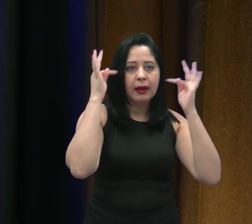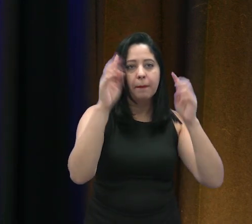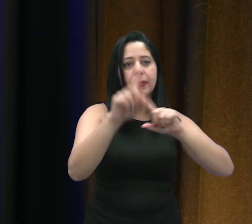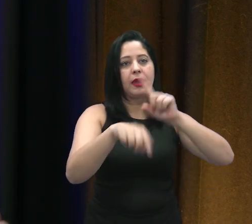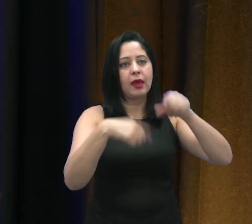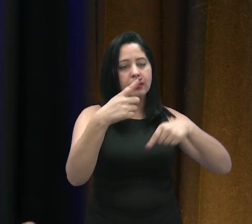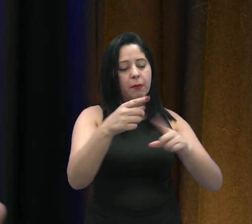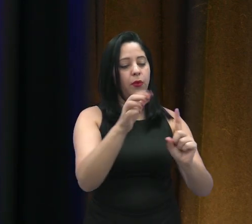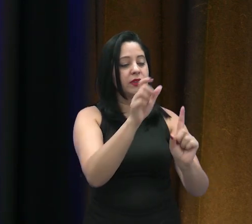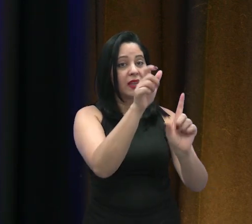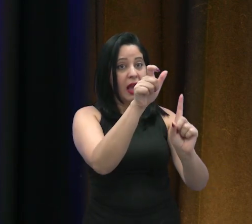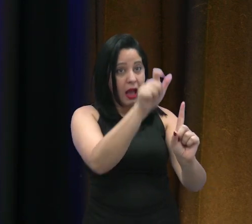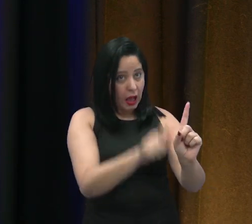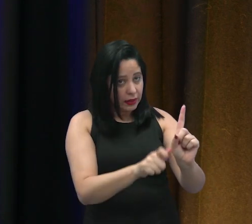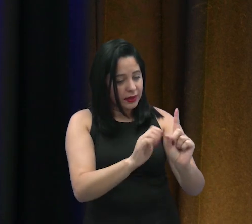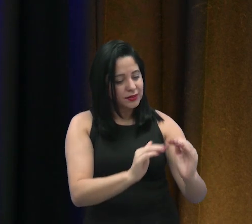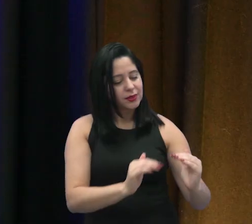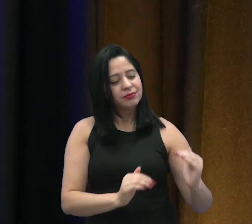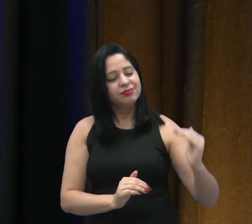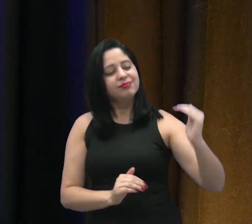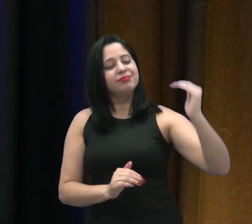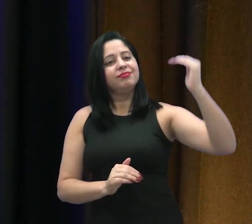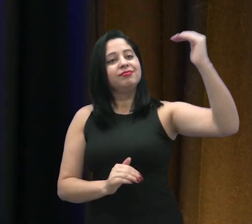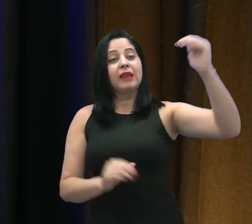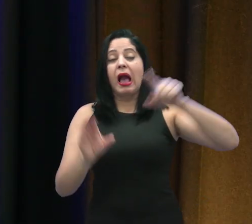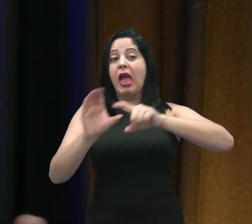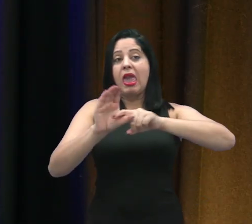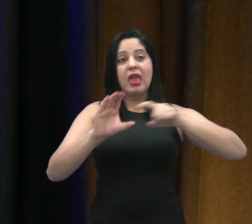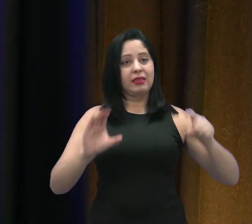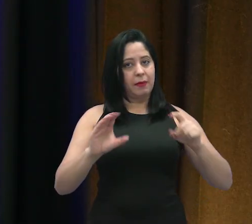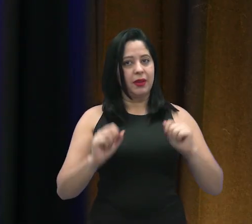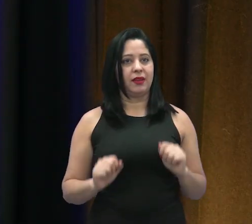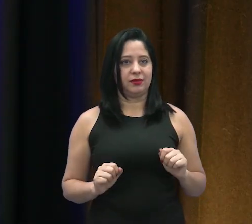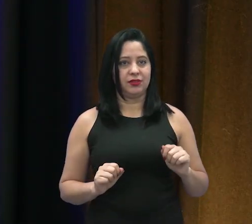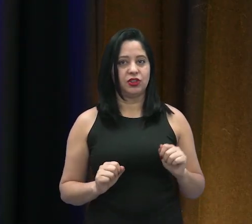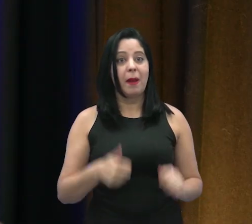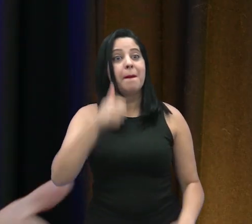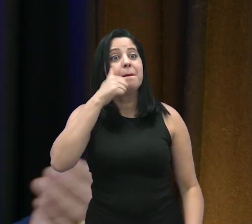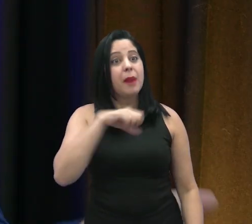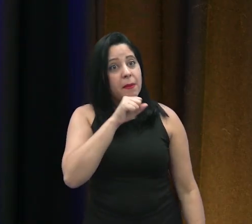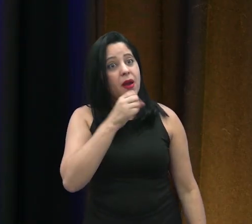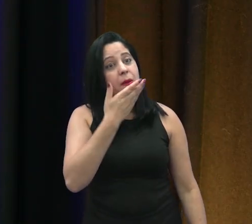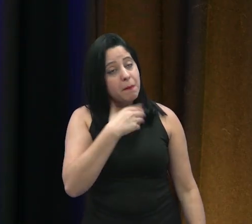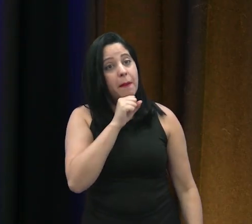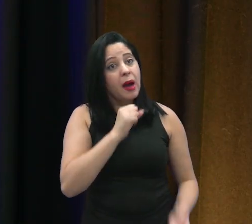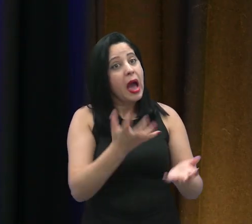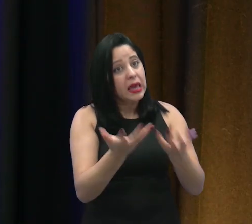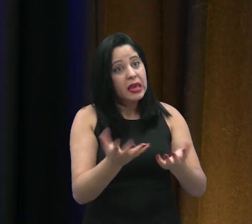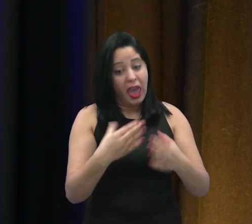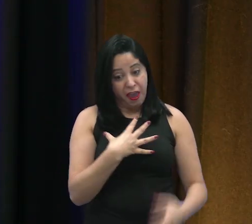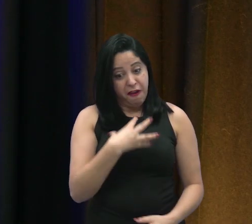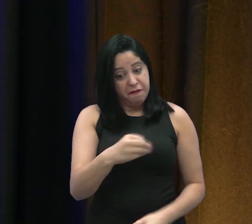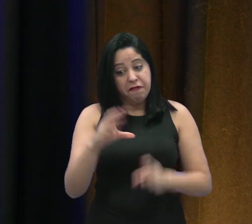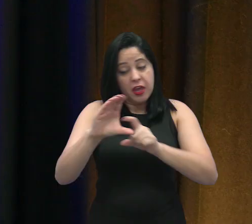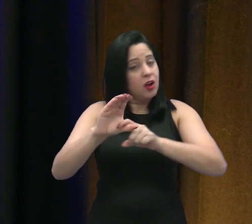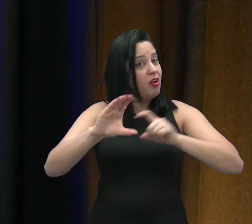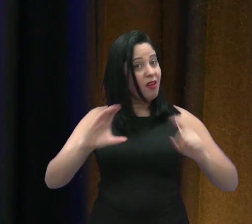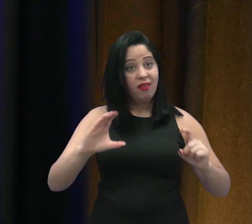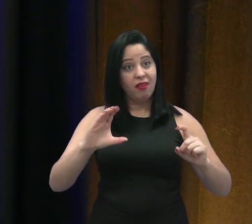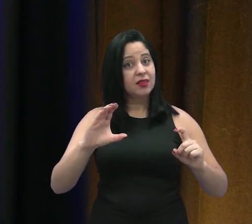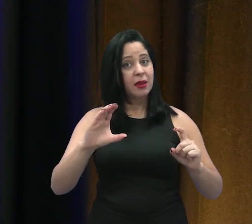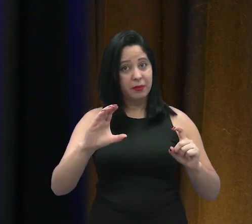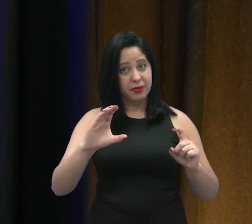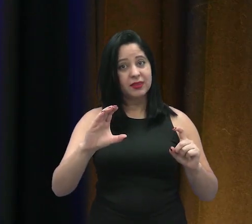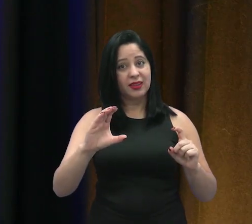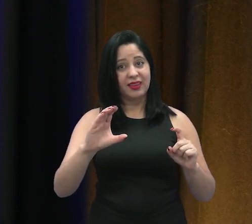um adulto, um jovem, um adulto independente. Isso que todos os pais querem, né? Cria os seus filhos para a independência, né? A gente fala